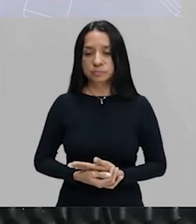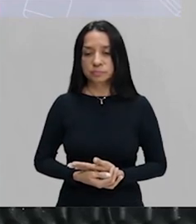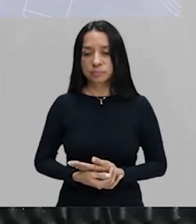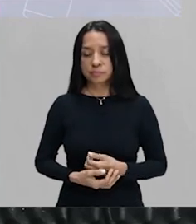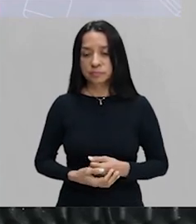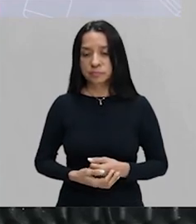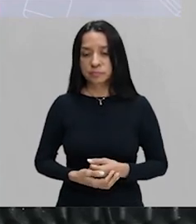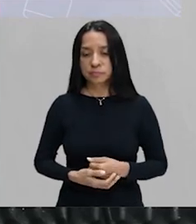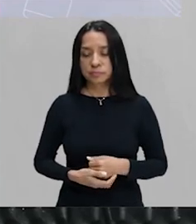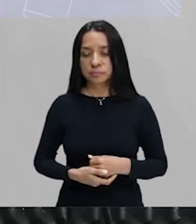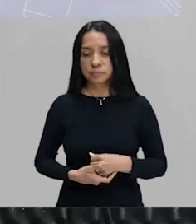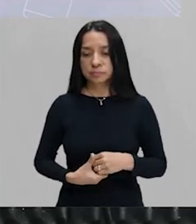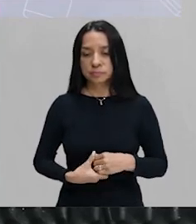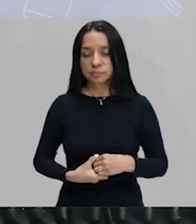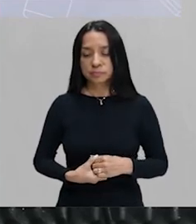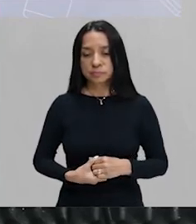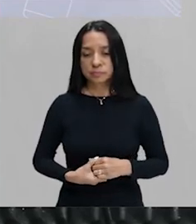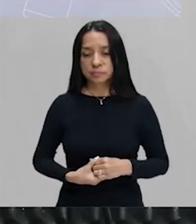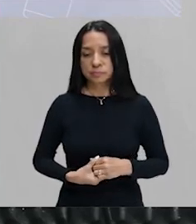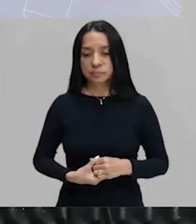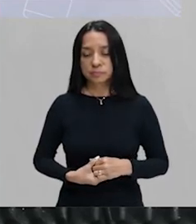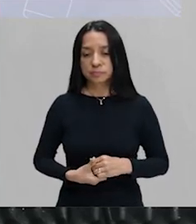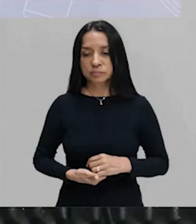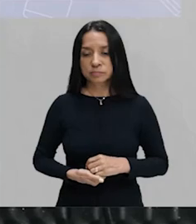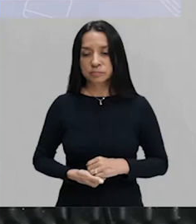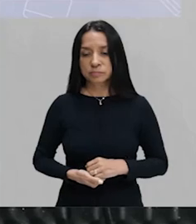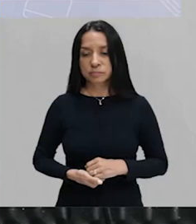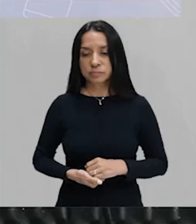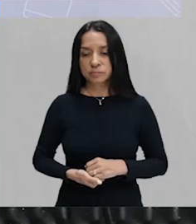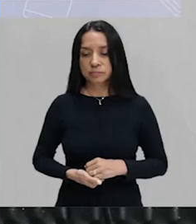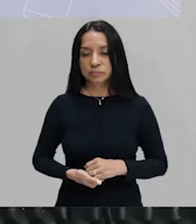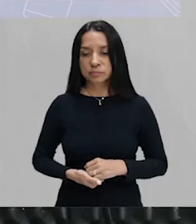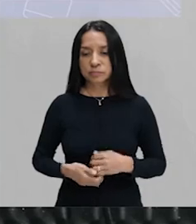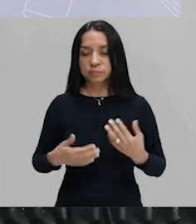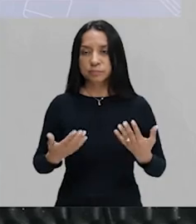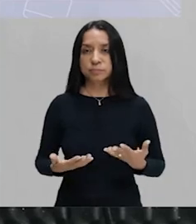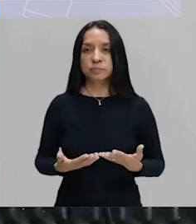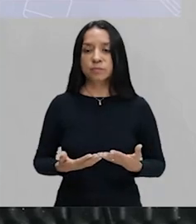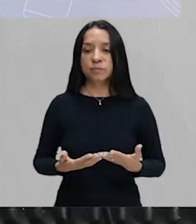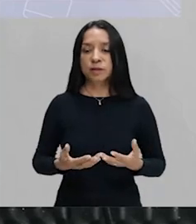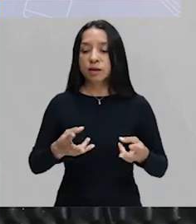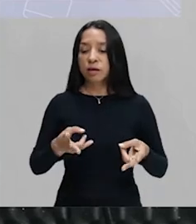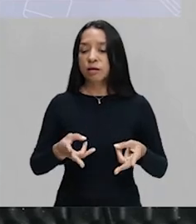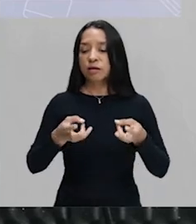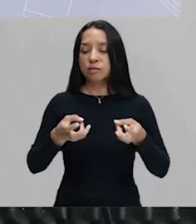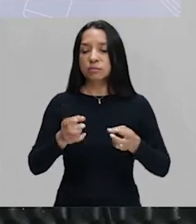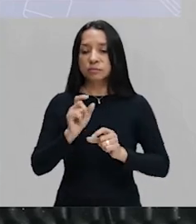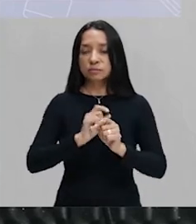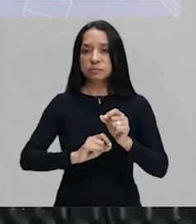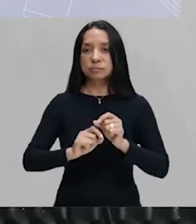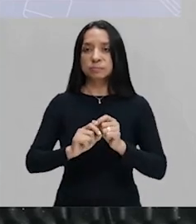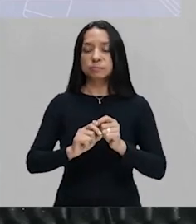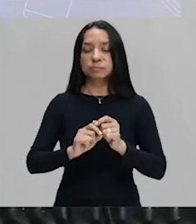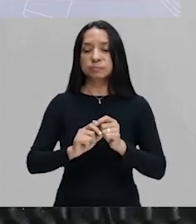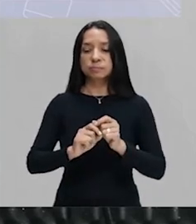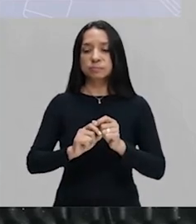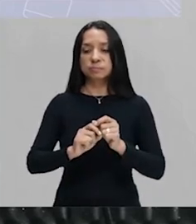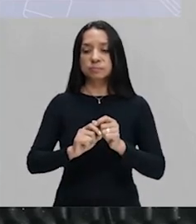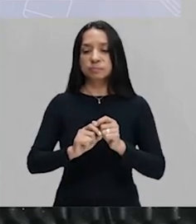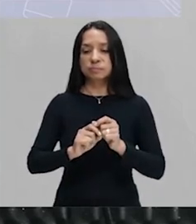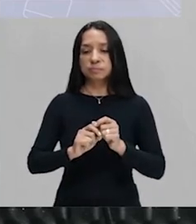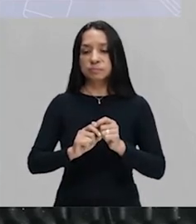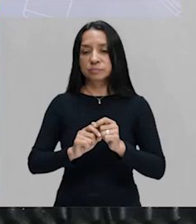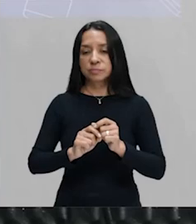vosotros habíais estado e ellos habían estado. A observação do